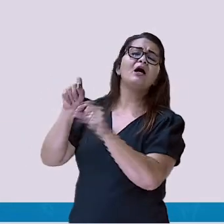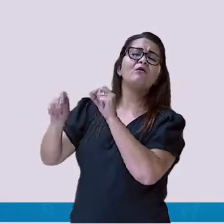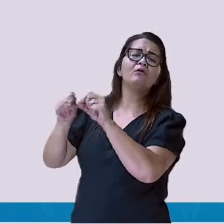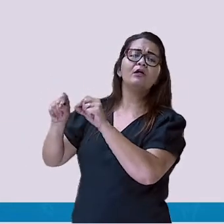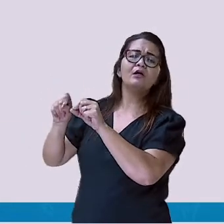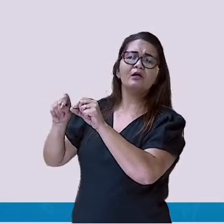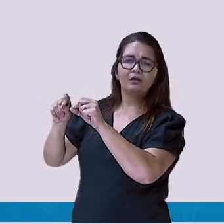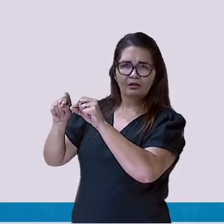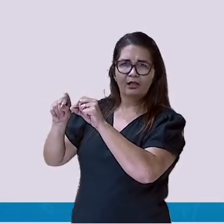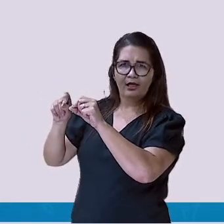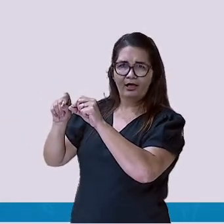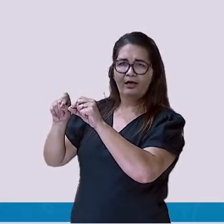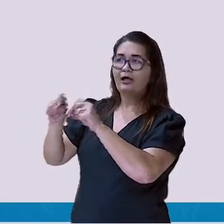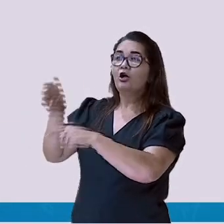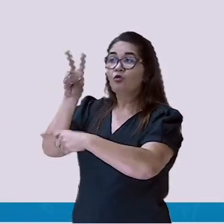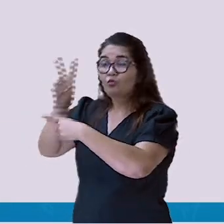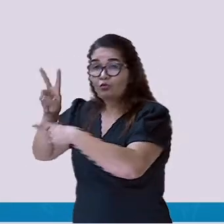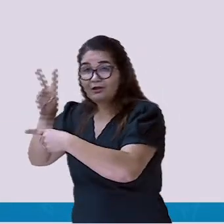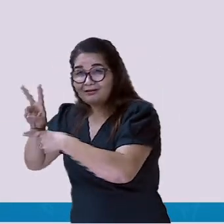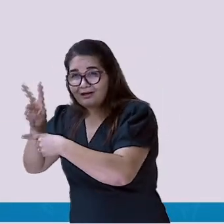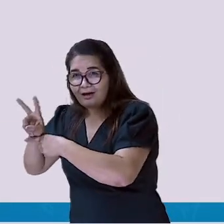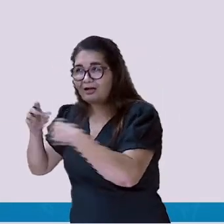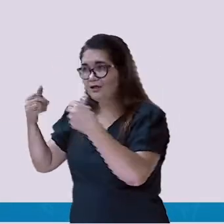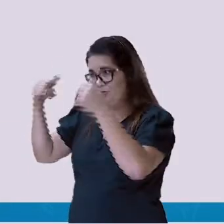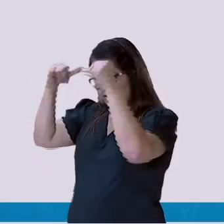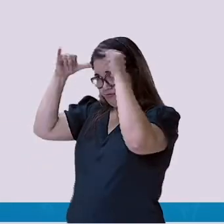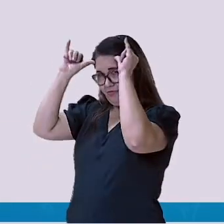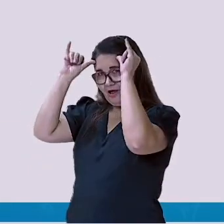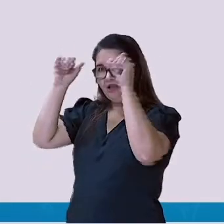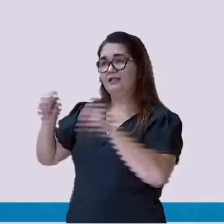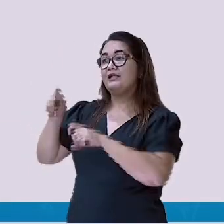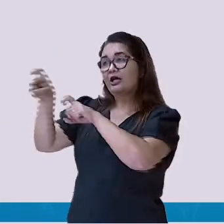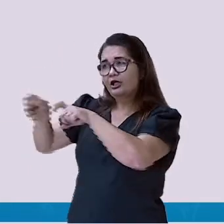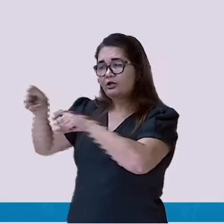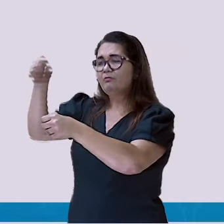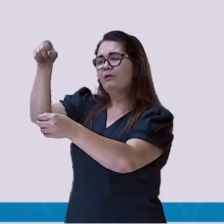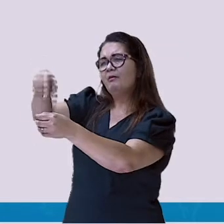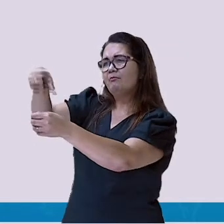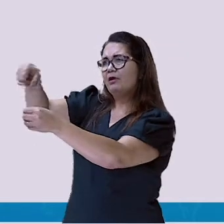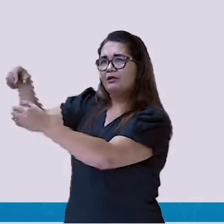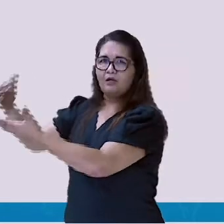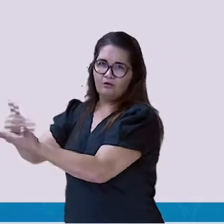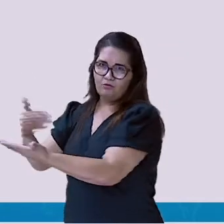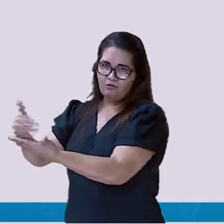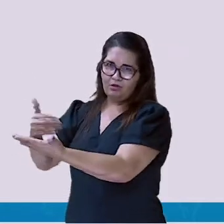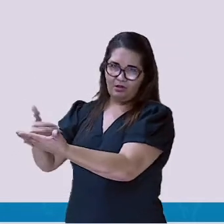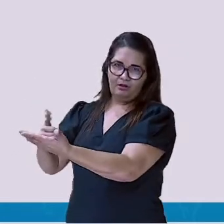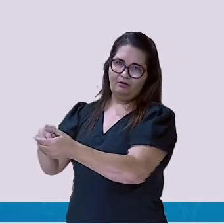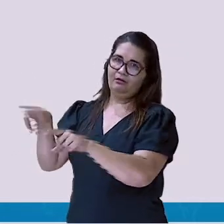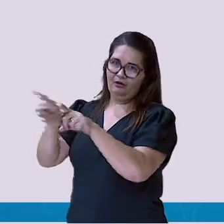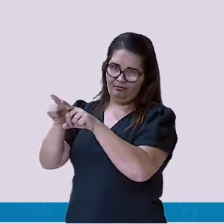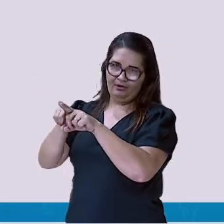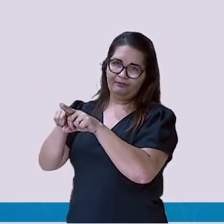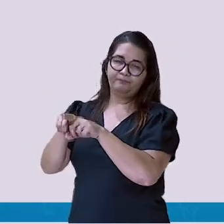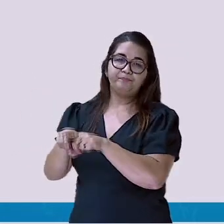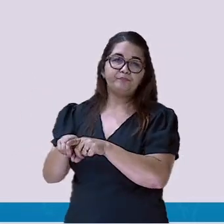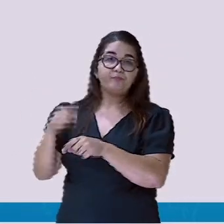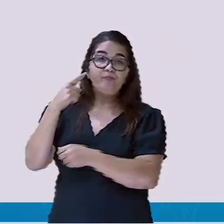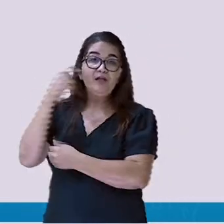maio, se transformou no Dia Nacional da Mata Atlântica. O que quer dizer isso? Existe um dia